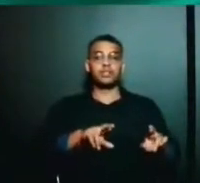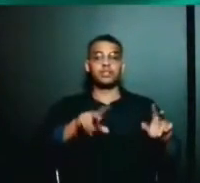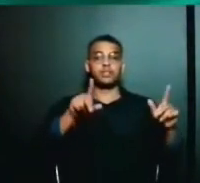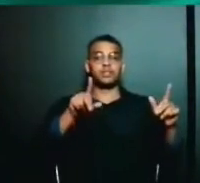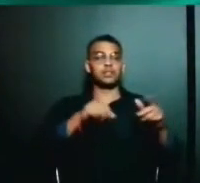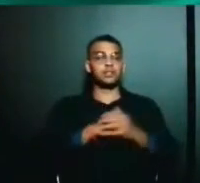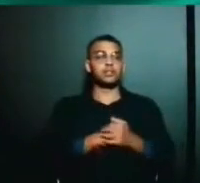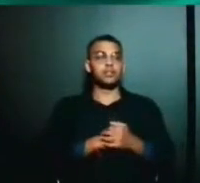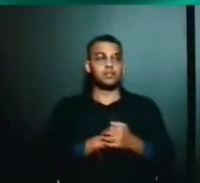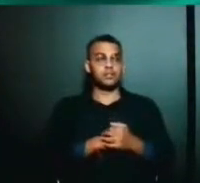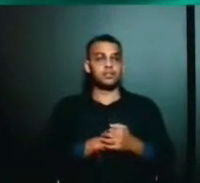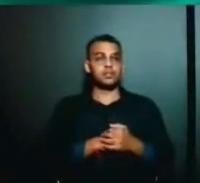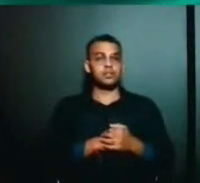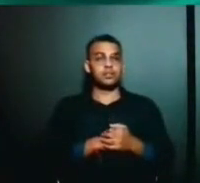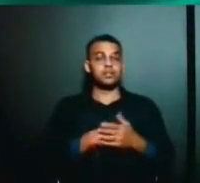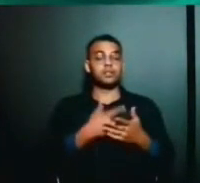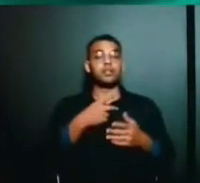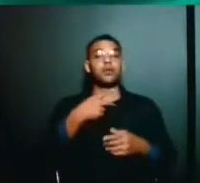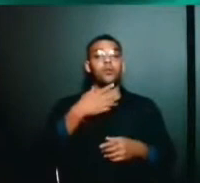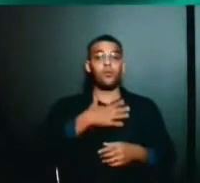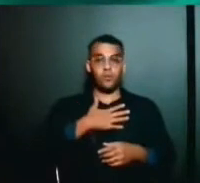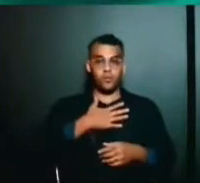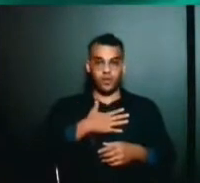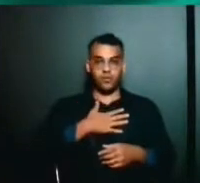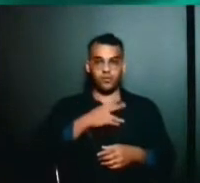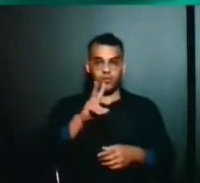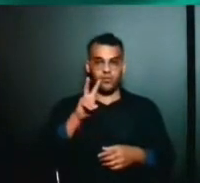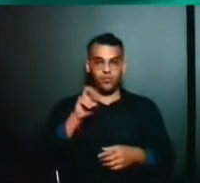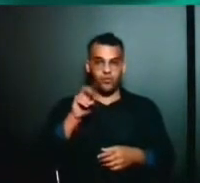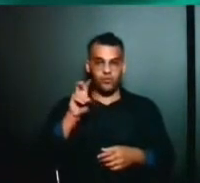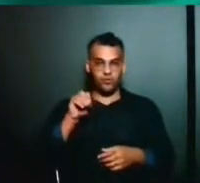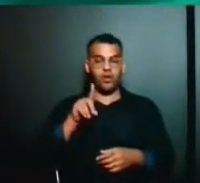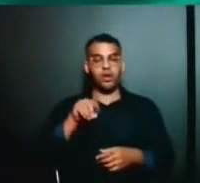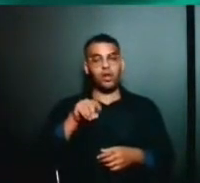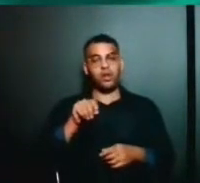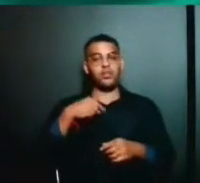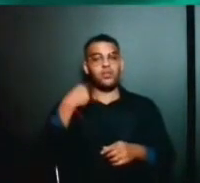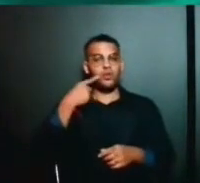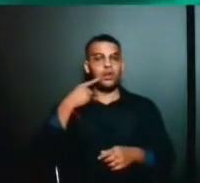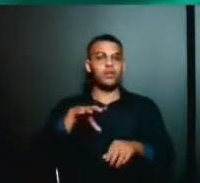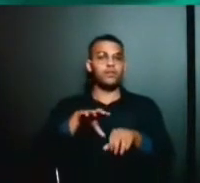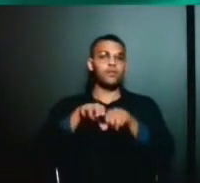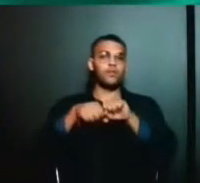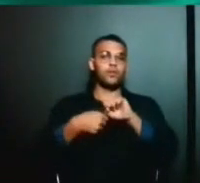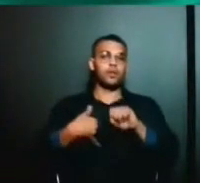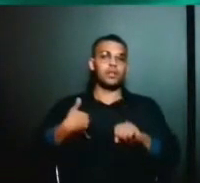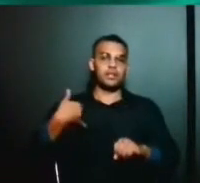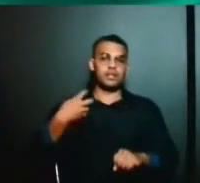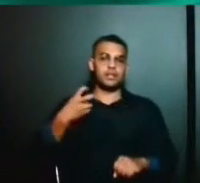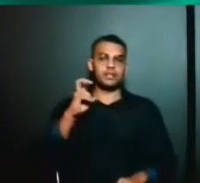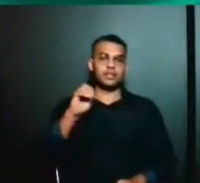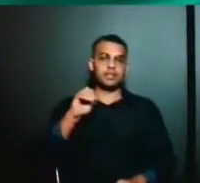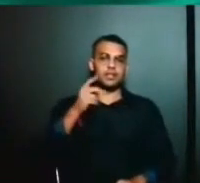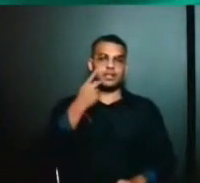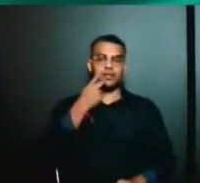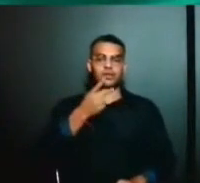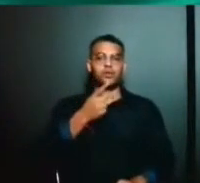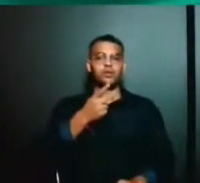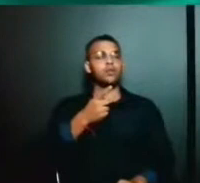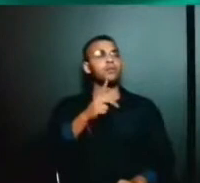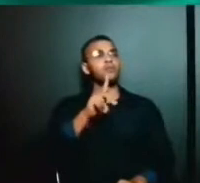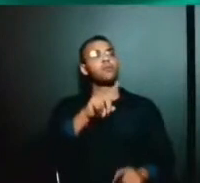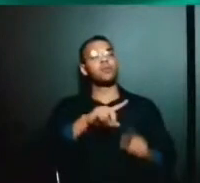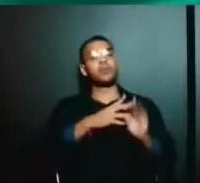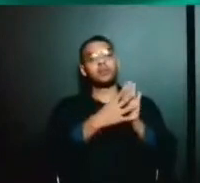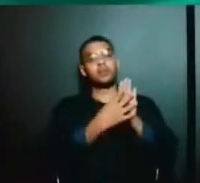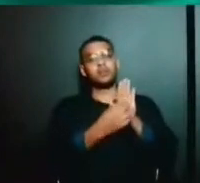foi advogado, se formou com 50 anos, e ele sempre me dava esse exemplo, que não é exemplo concreto da advocacia, mas